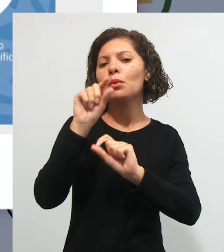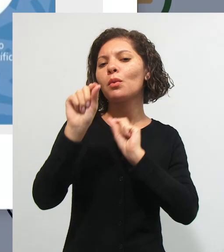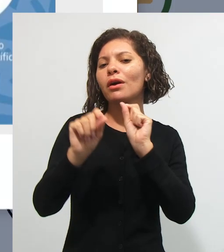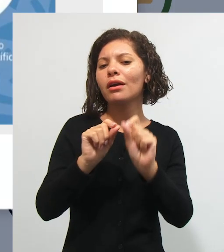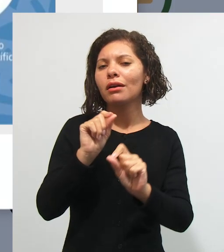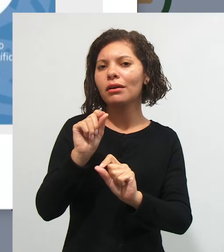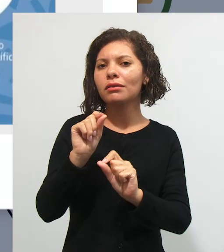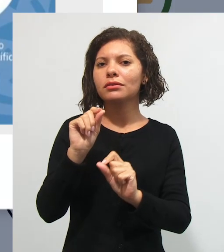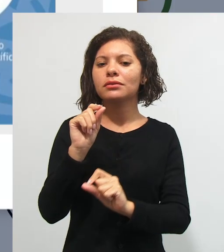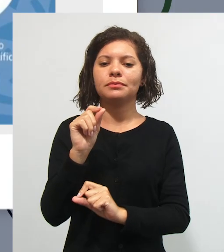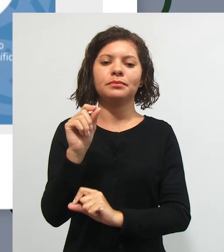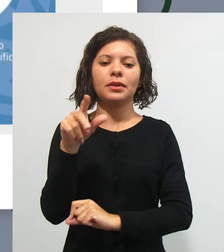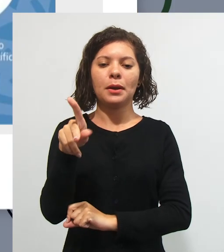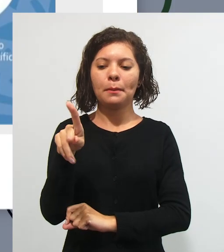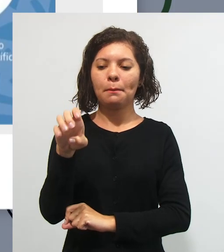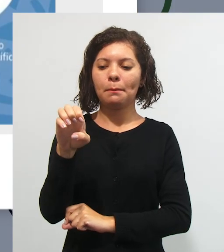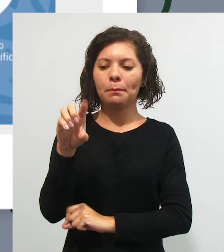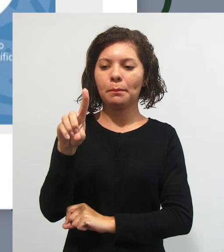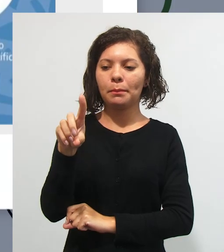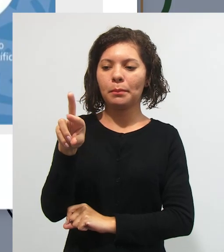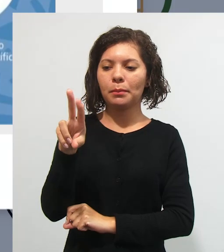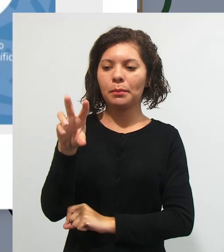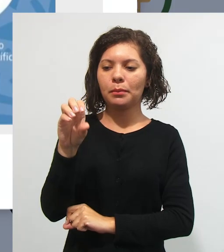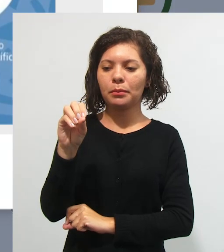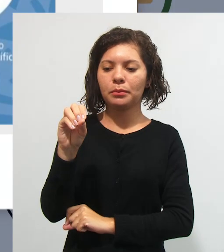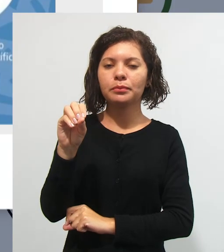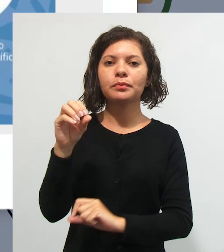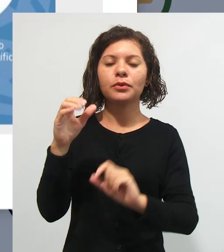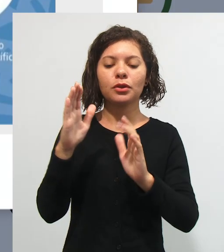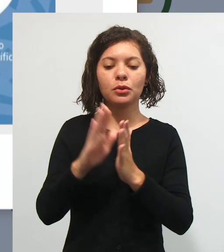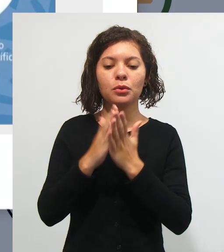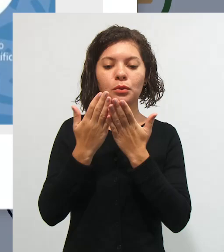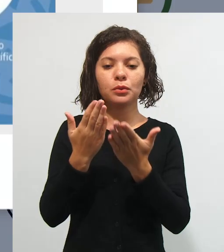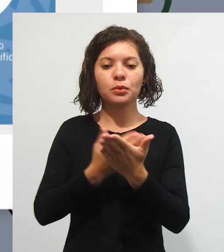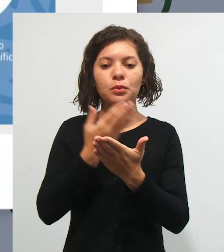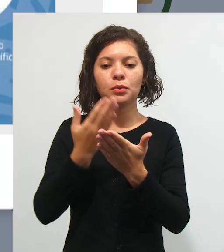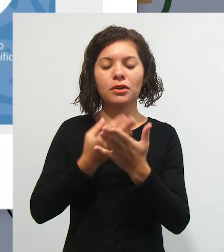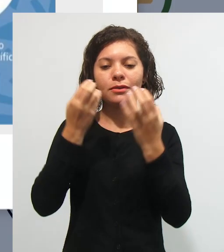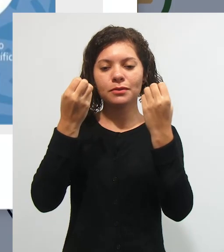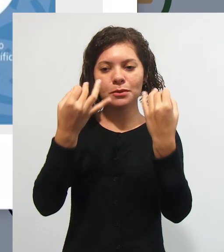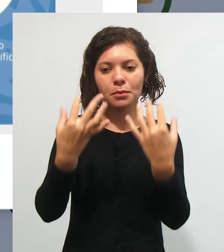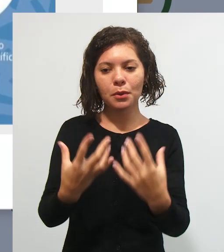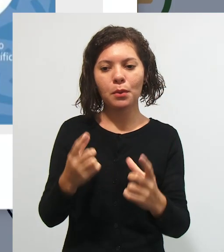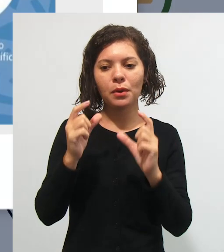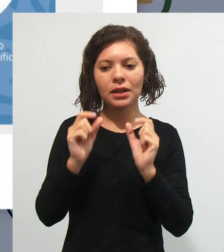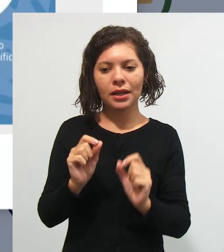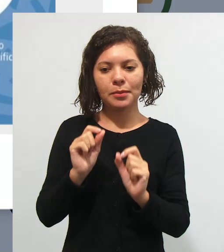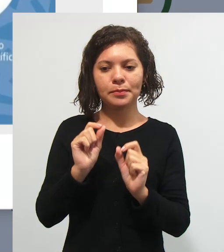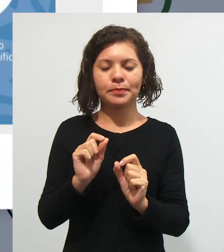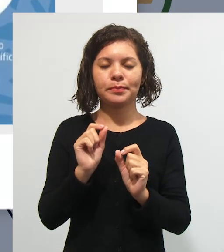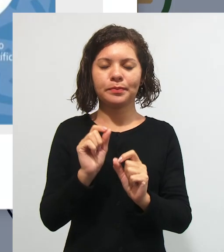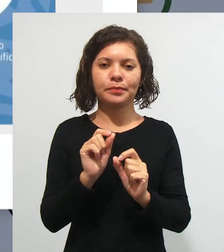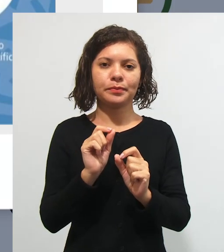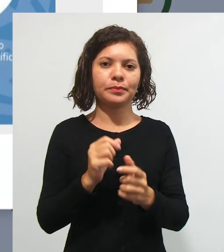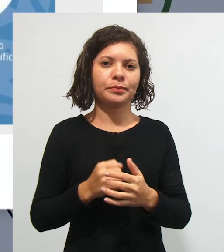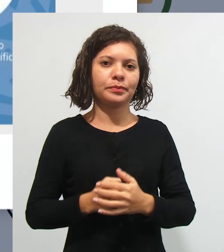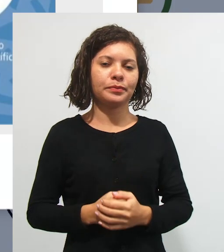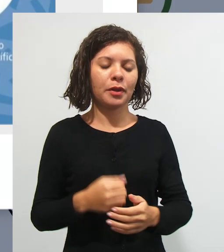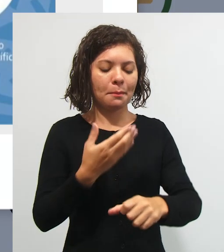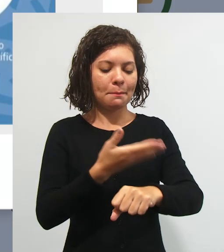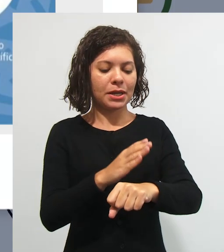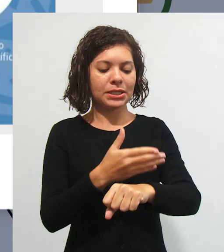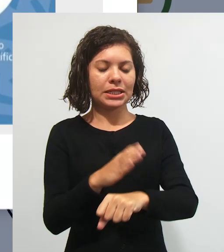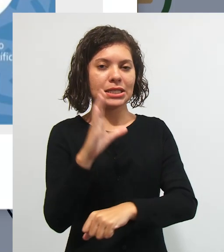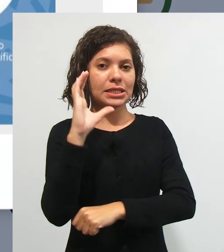livro Praticar Ciência, que é outro livro, né? Então, são 2 livros aqui do Pedro Demo, Educar pela Pesquisa e Praticar Ciência. Esse daqui